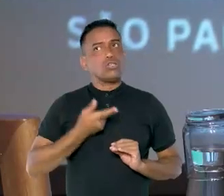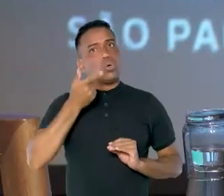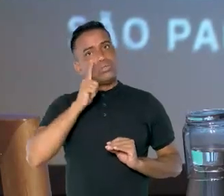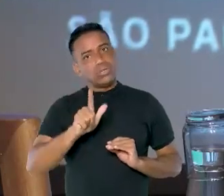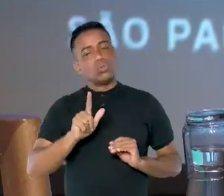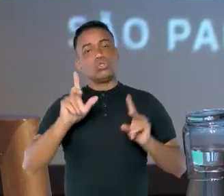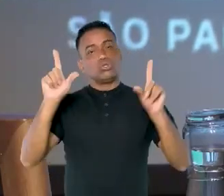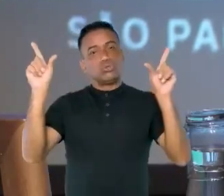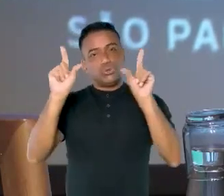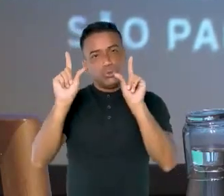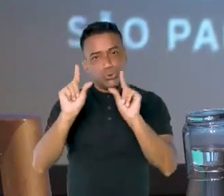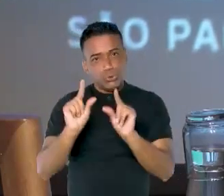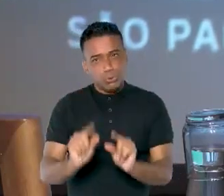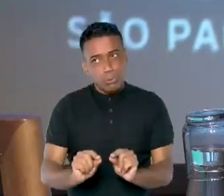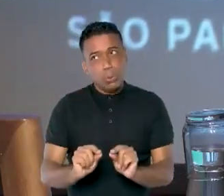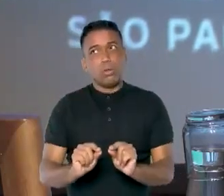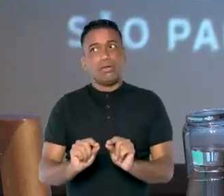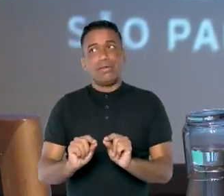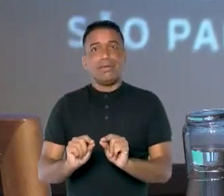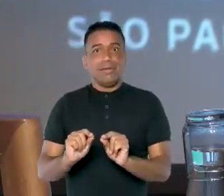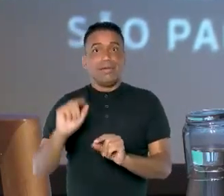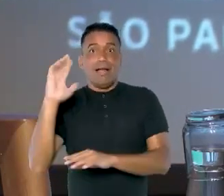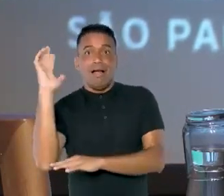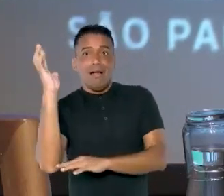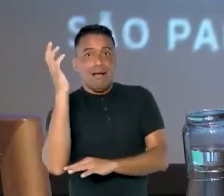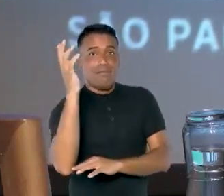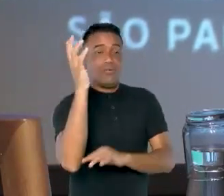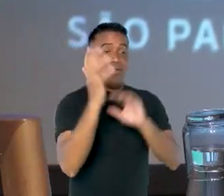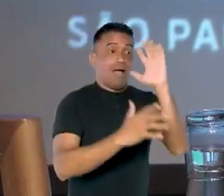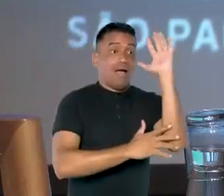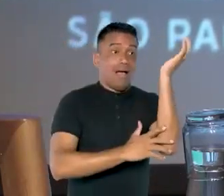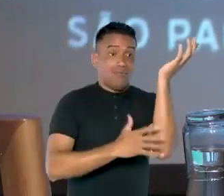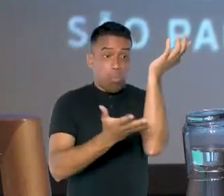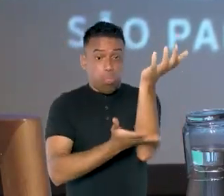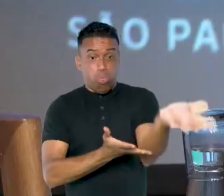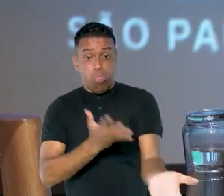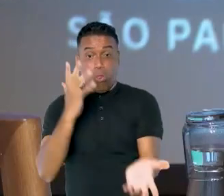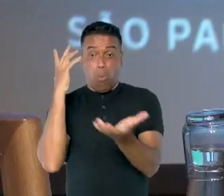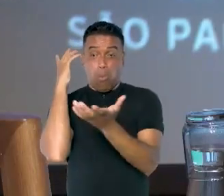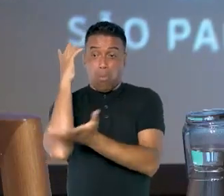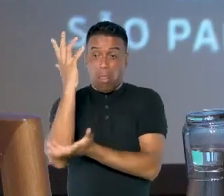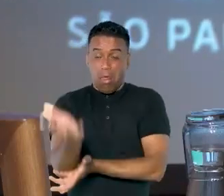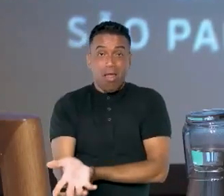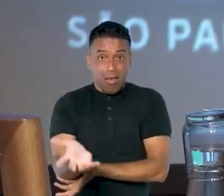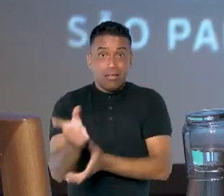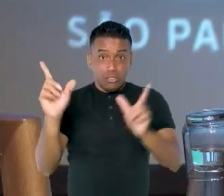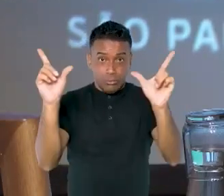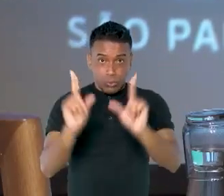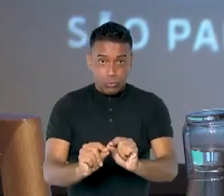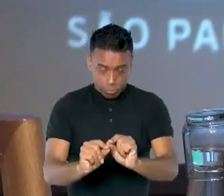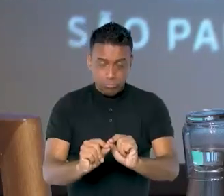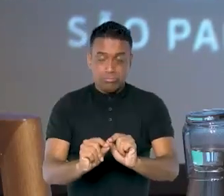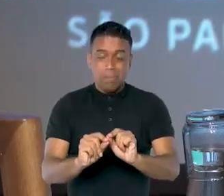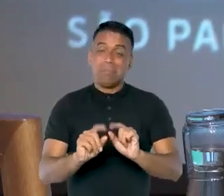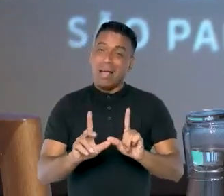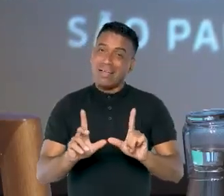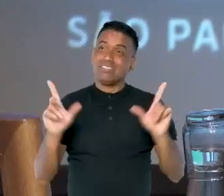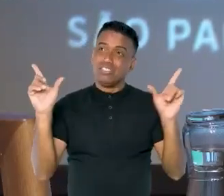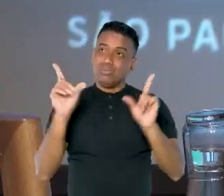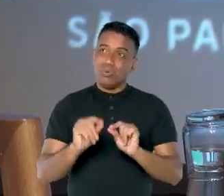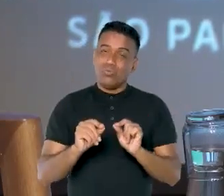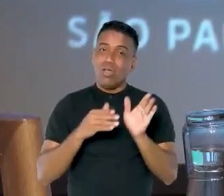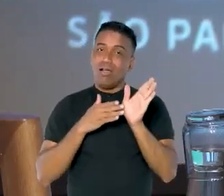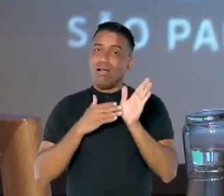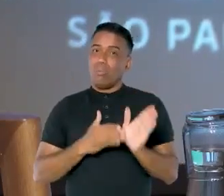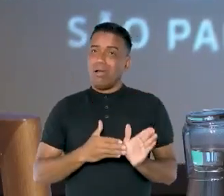um pouco o desmatamento, mas a redução do desmatamento foi acompanhada